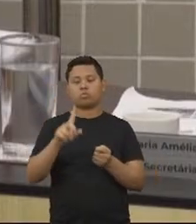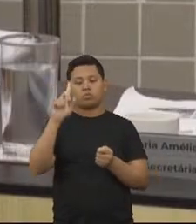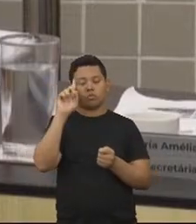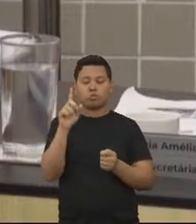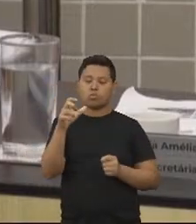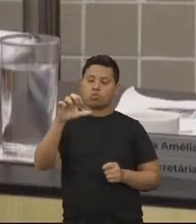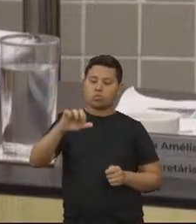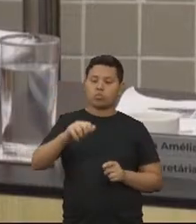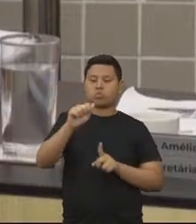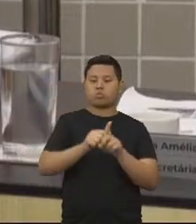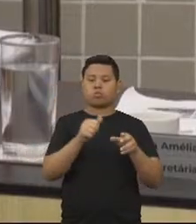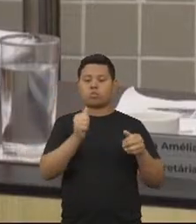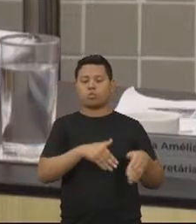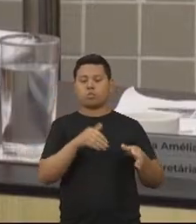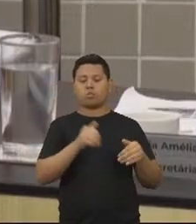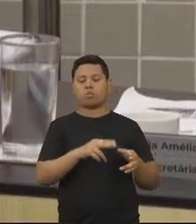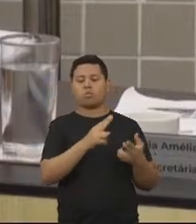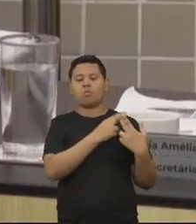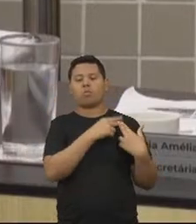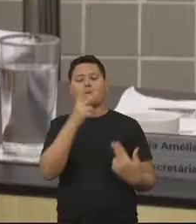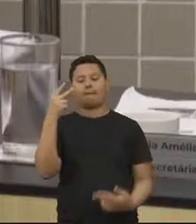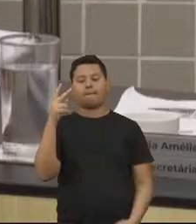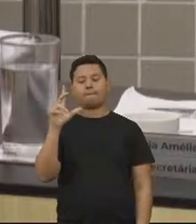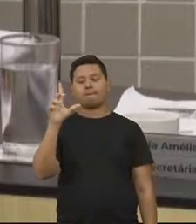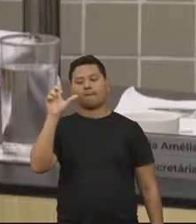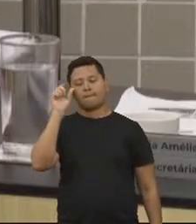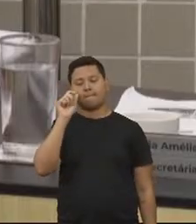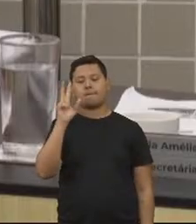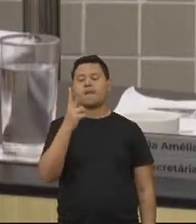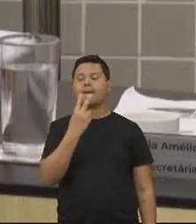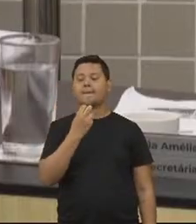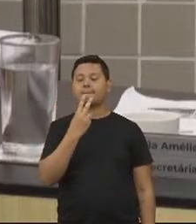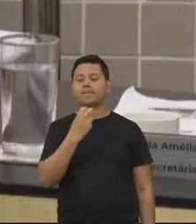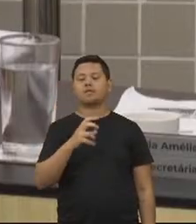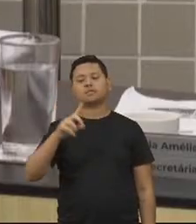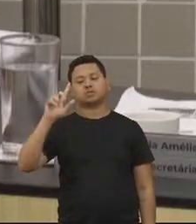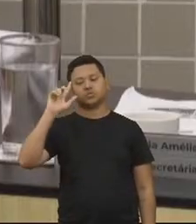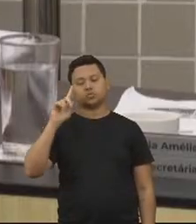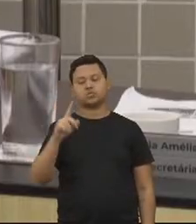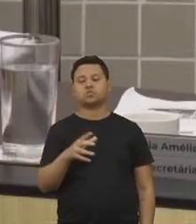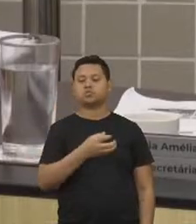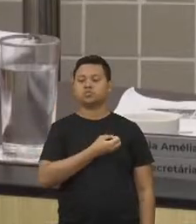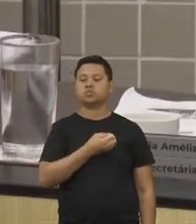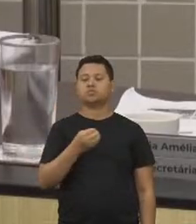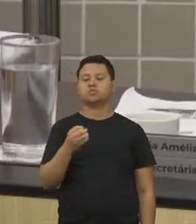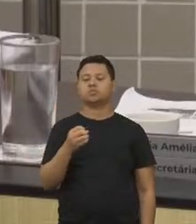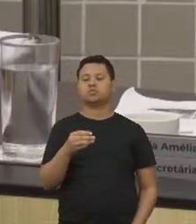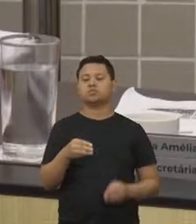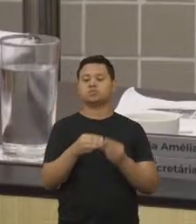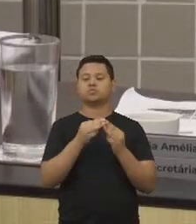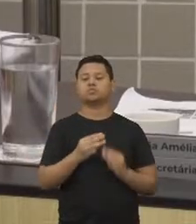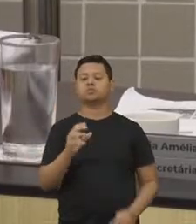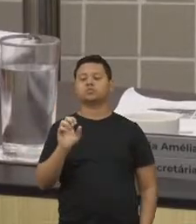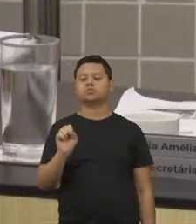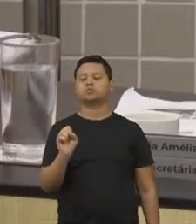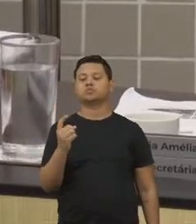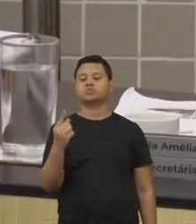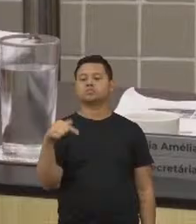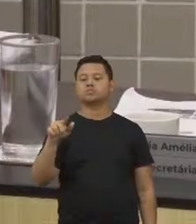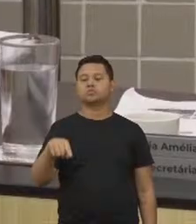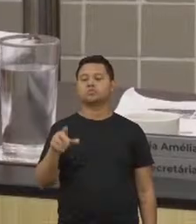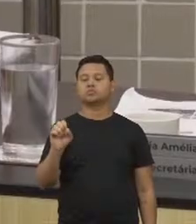de setembro. Autoria dos vereadores Jean Araújo e Valmir do Parque Meia Lua. Moções de números